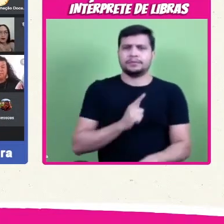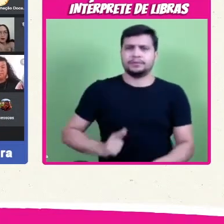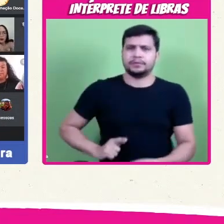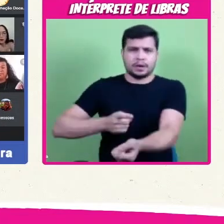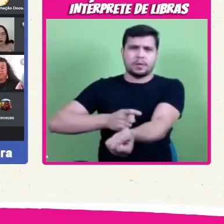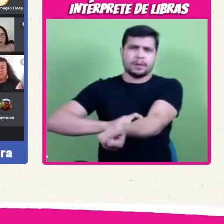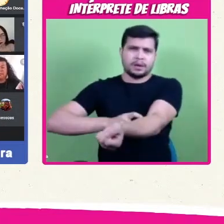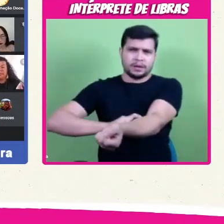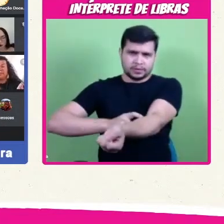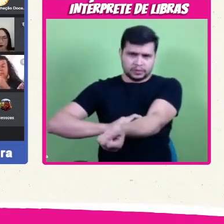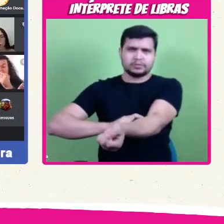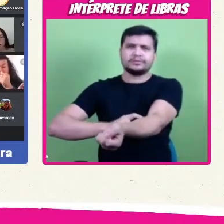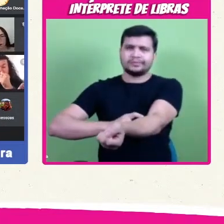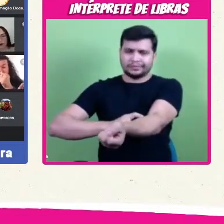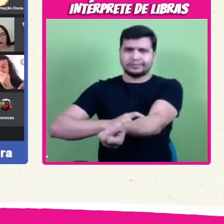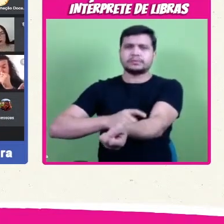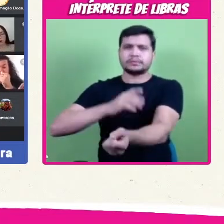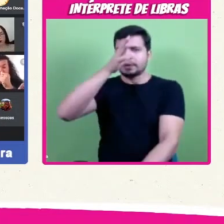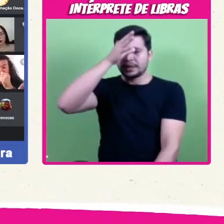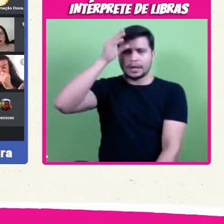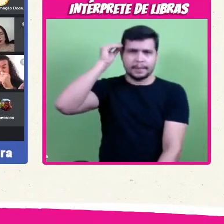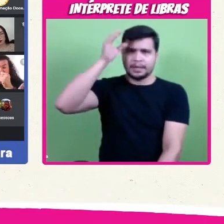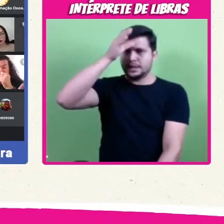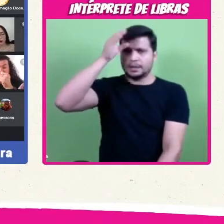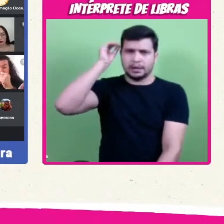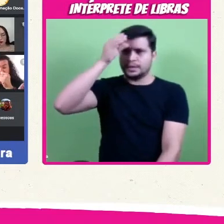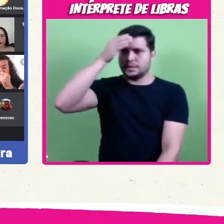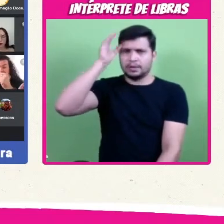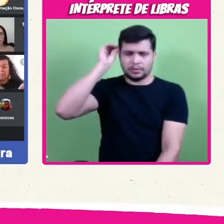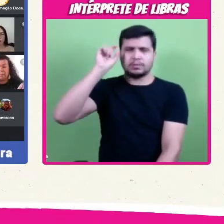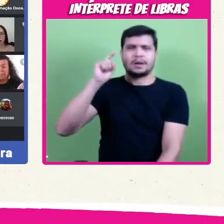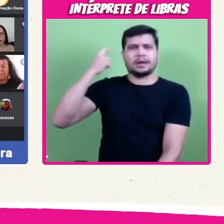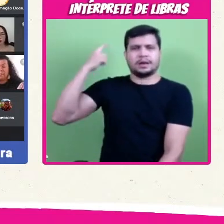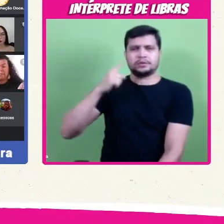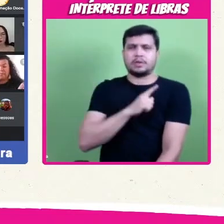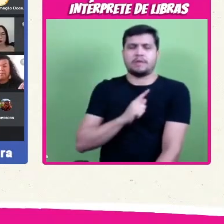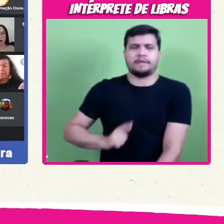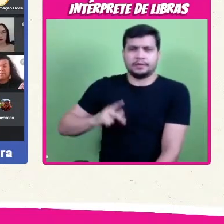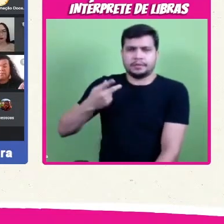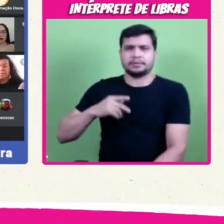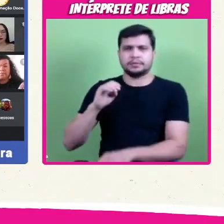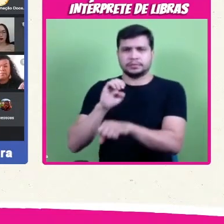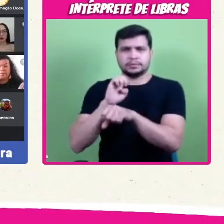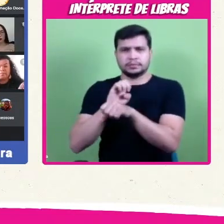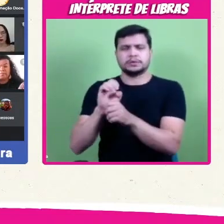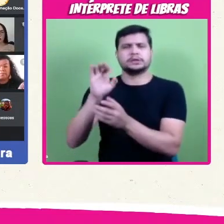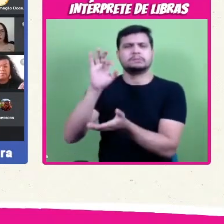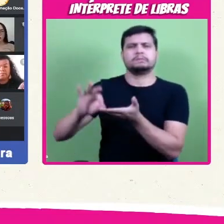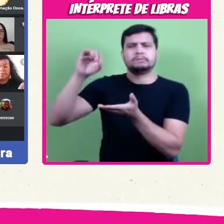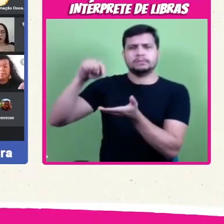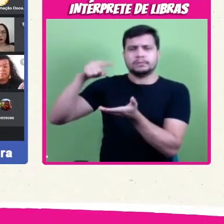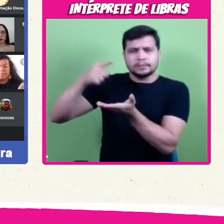pelo então governador, hoje ministro da Educação, Camilo Santana, uma lei estadual do Dia Estadual do Combate